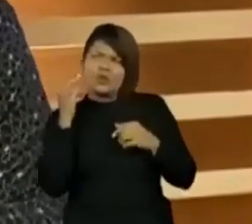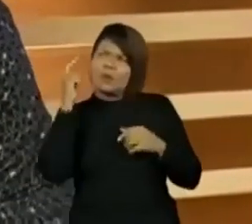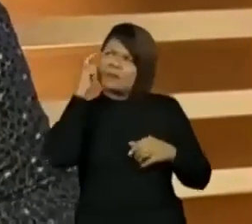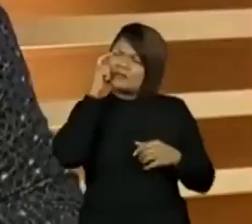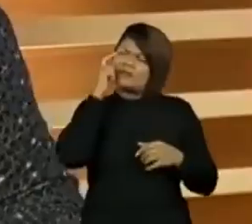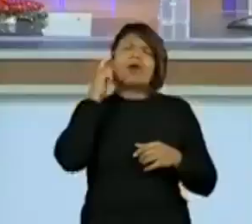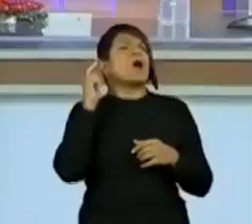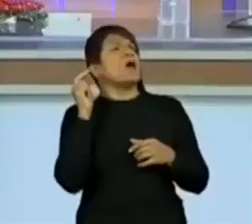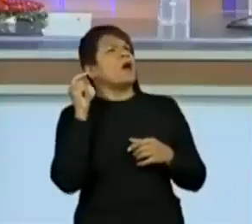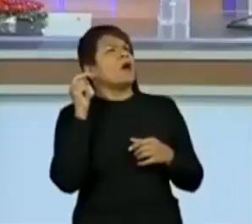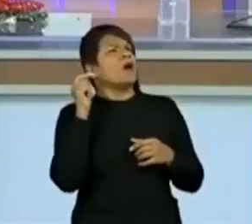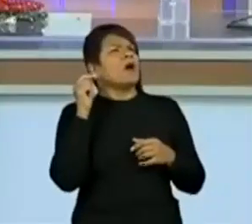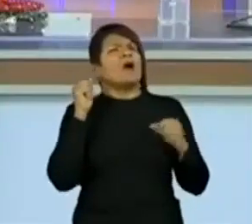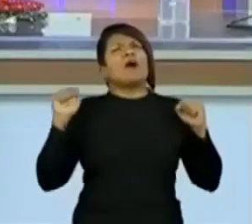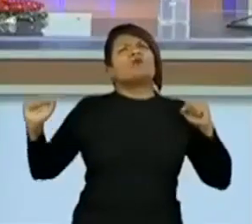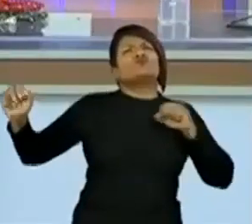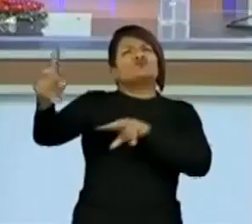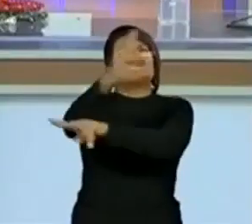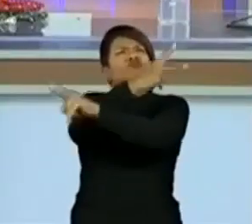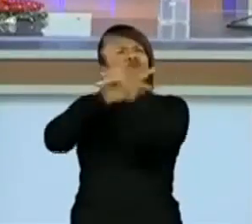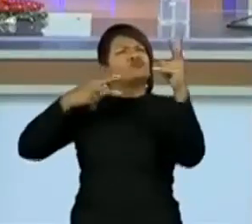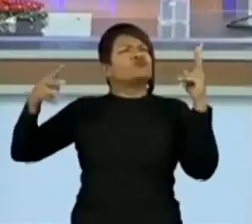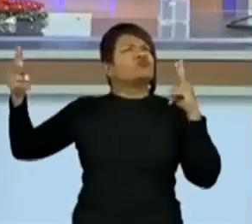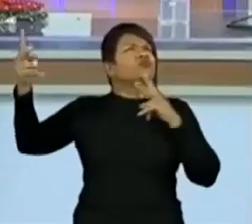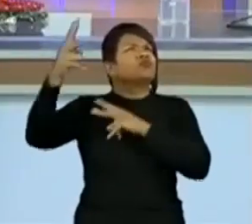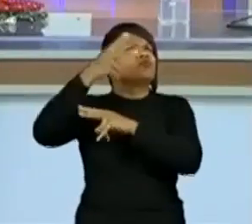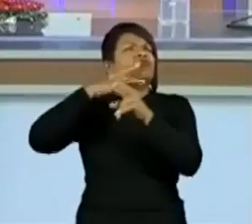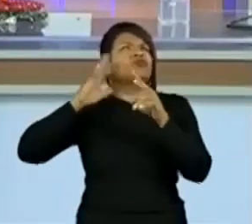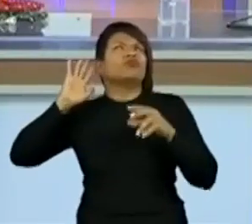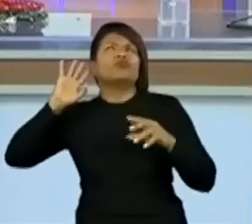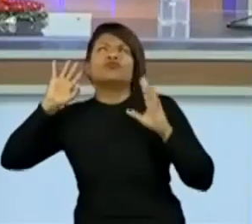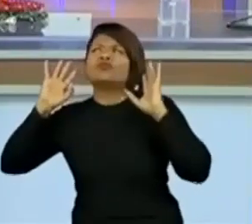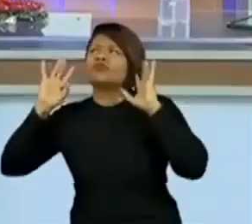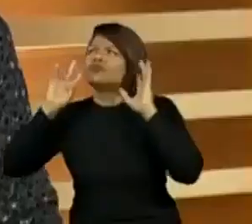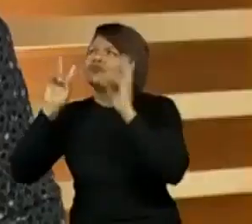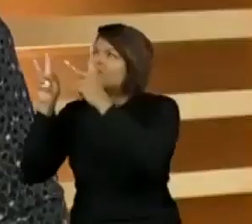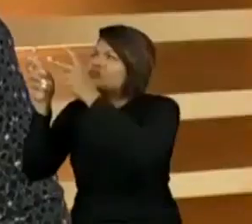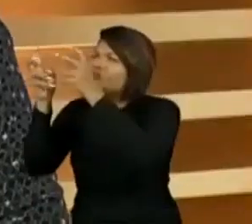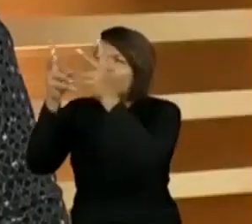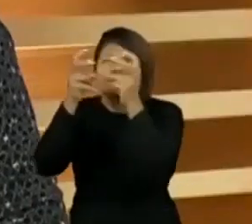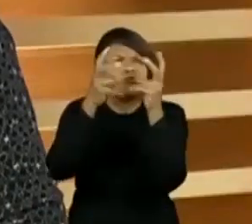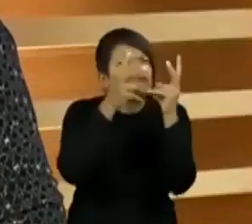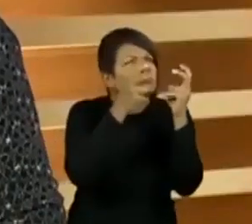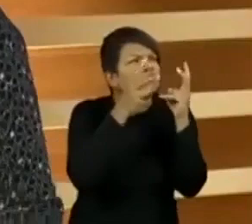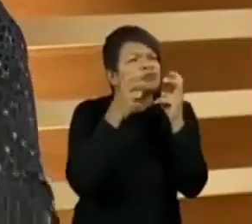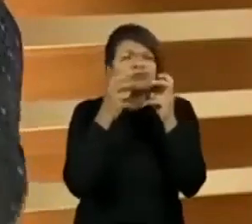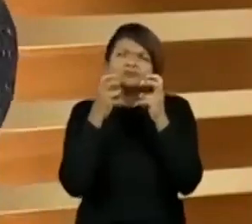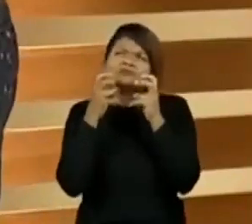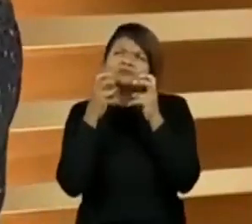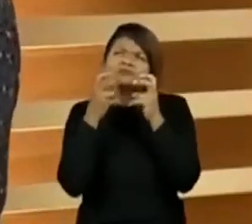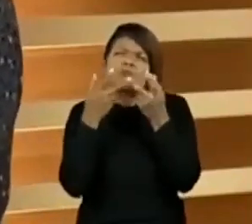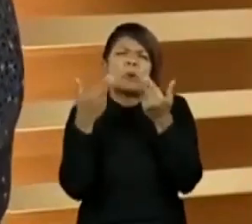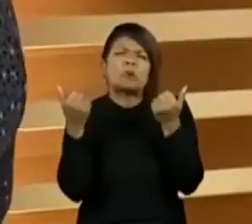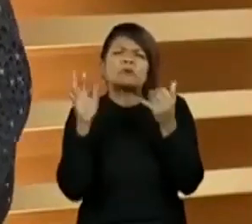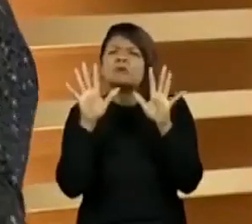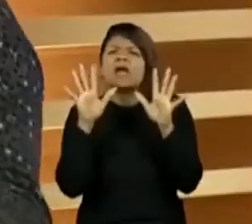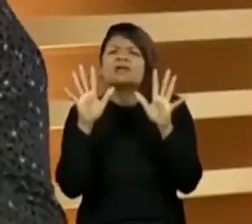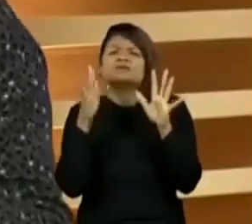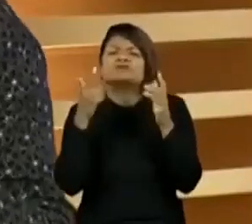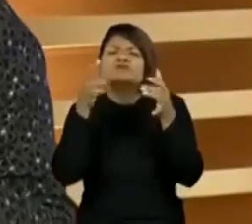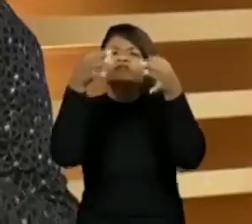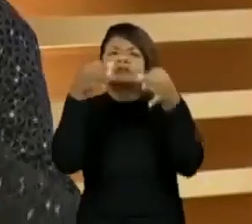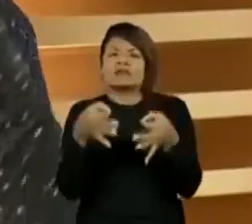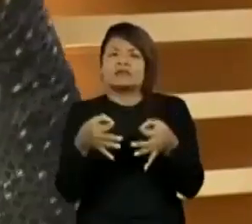o vento vem, eles escutavam alguma coisa, mas não tinham certeza. Pegavam fragmentos